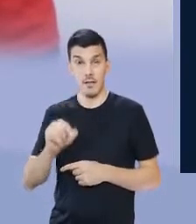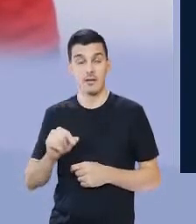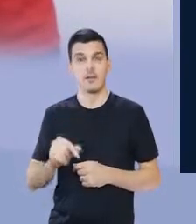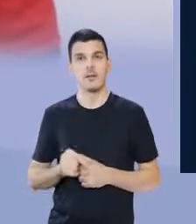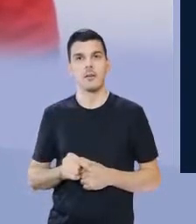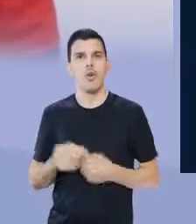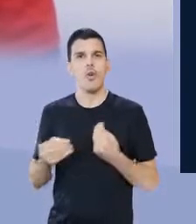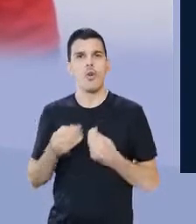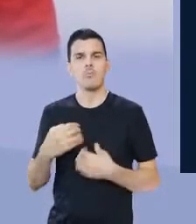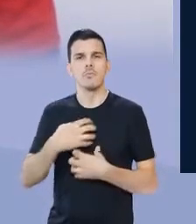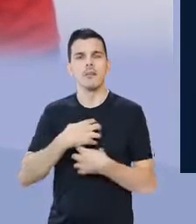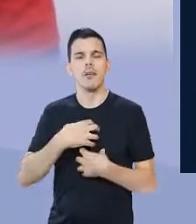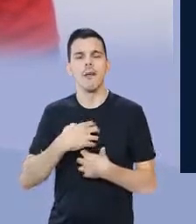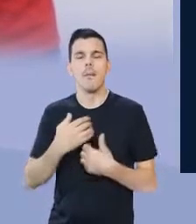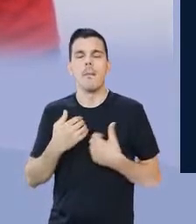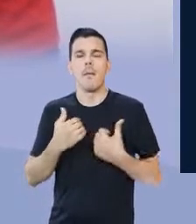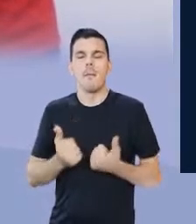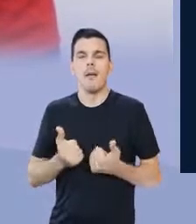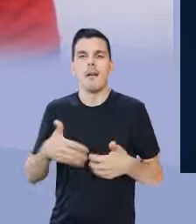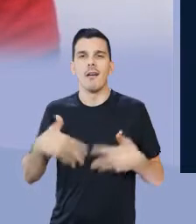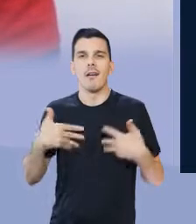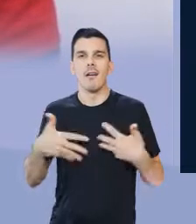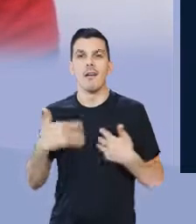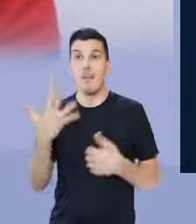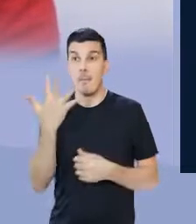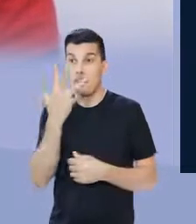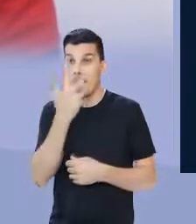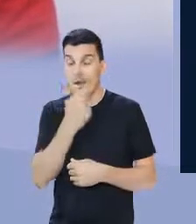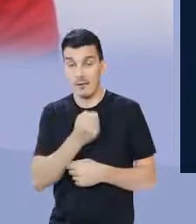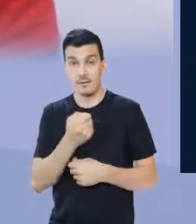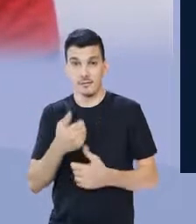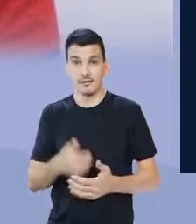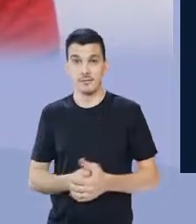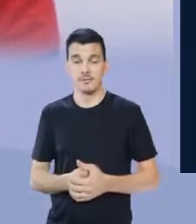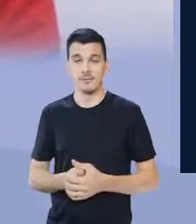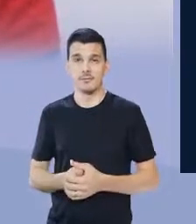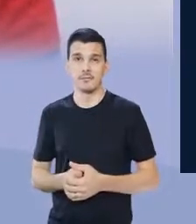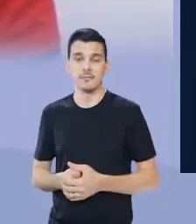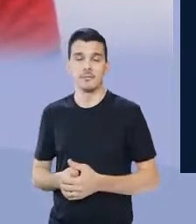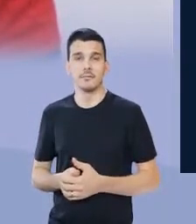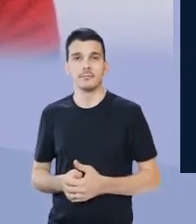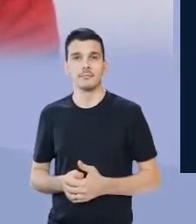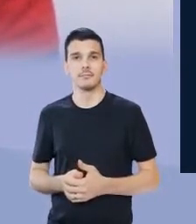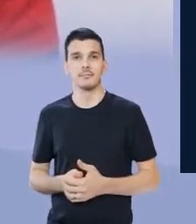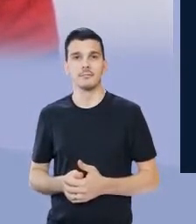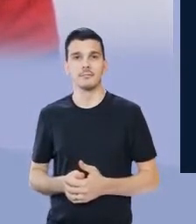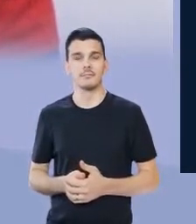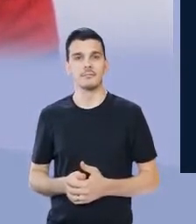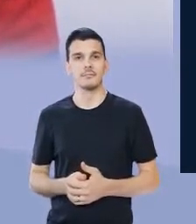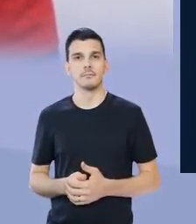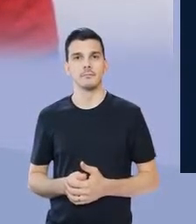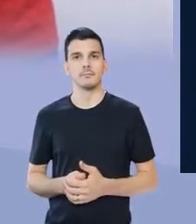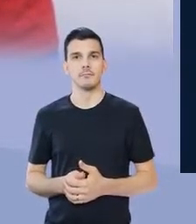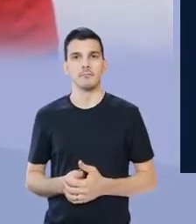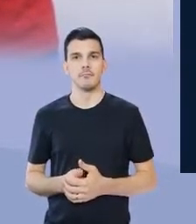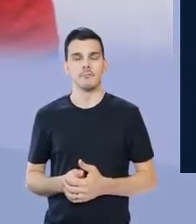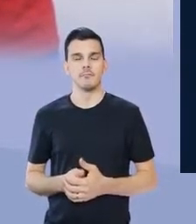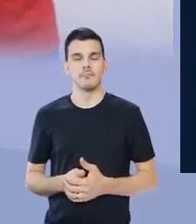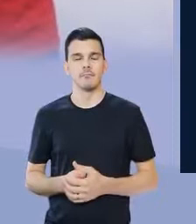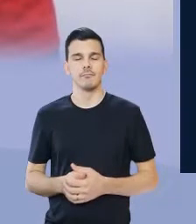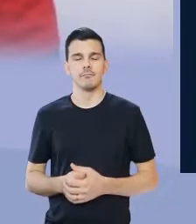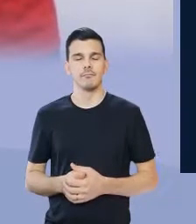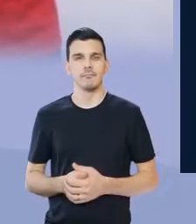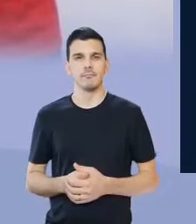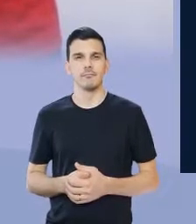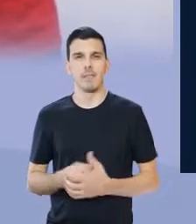e celebrava a beleza única dela. Her own unique beauty. Ela não tentava se